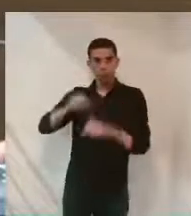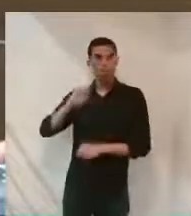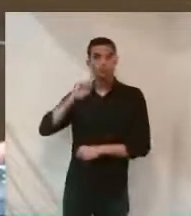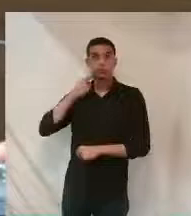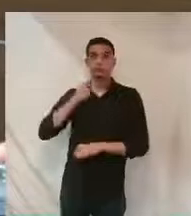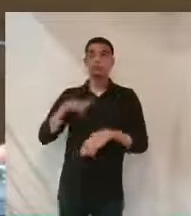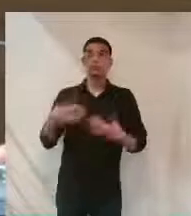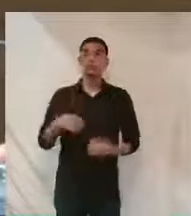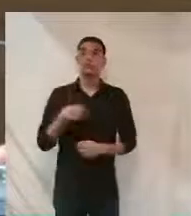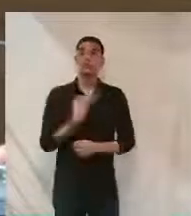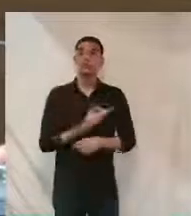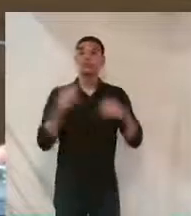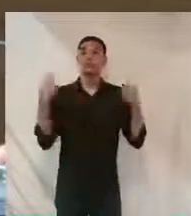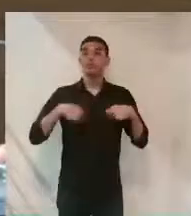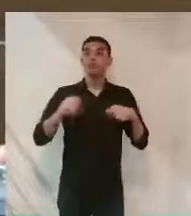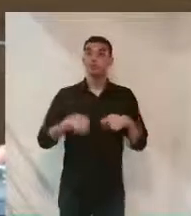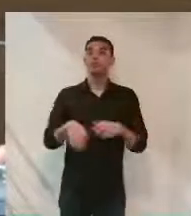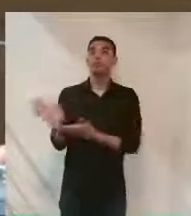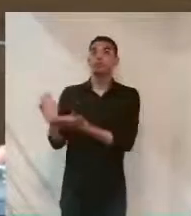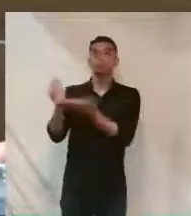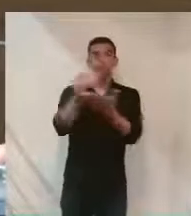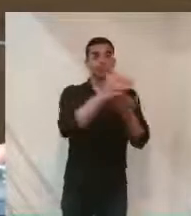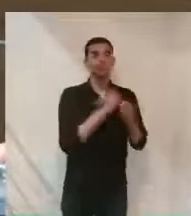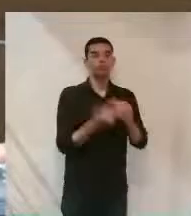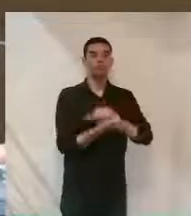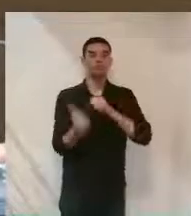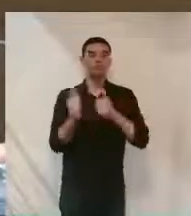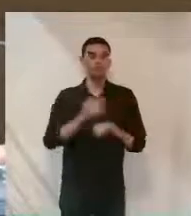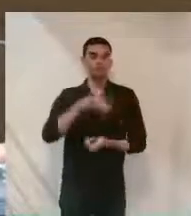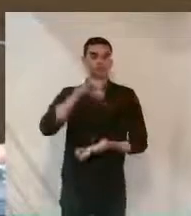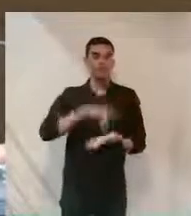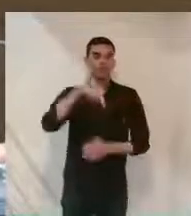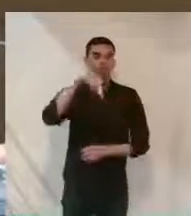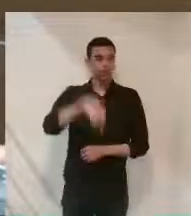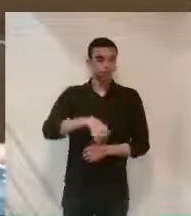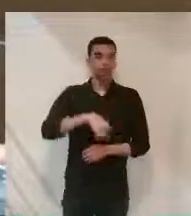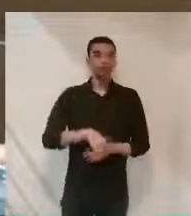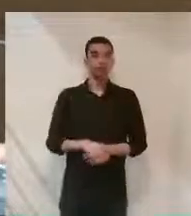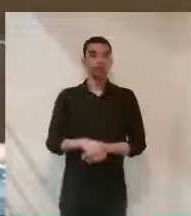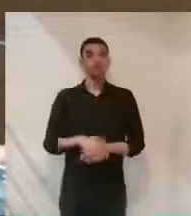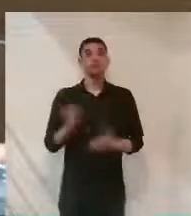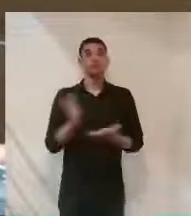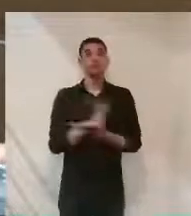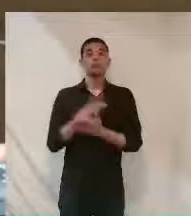e adaptando tudo isso à nossa realidade, trazendo